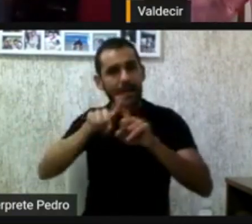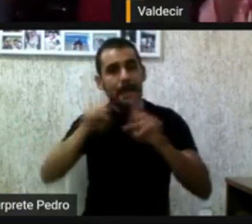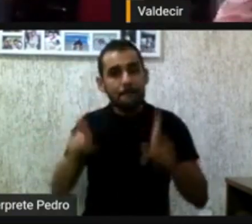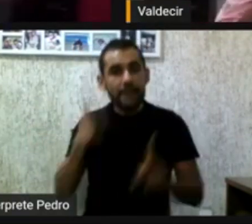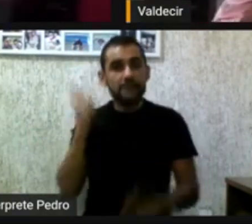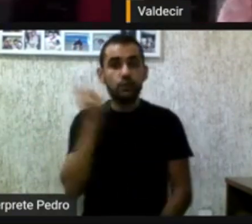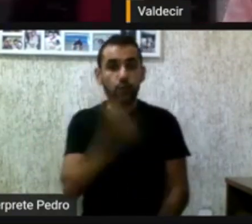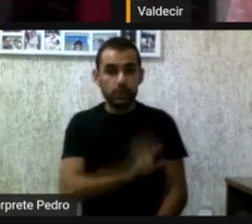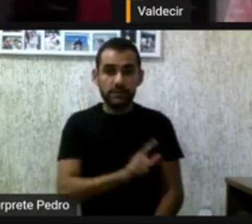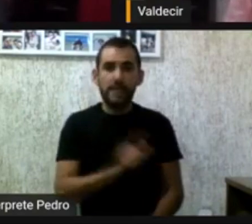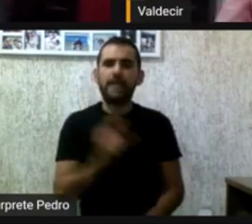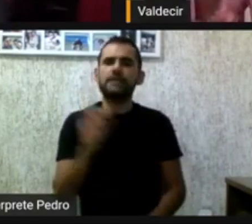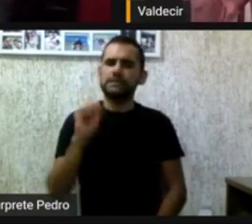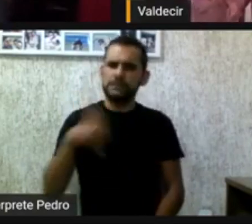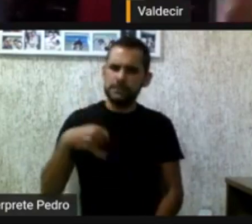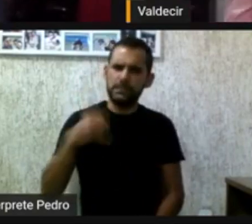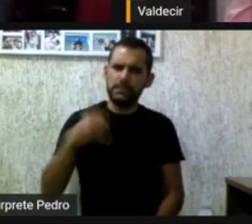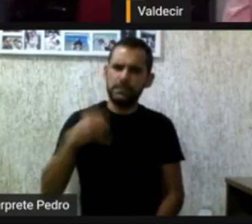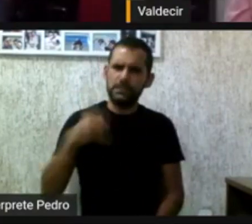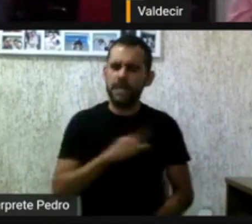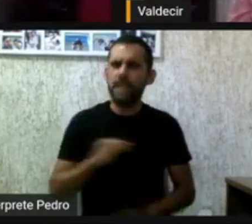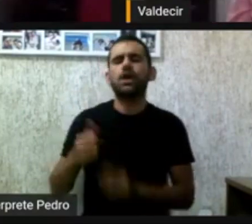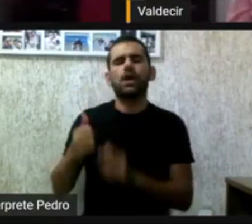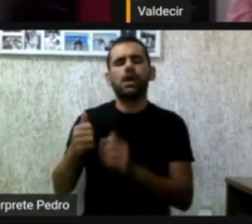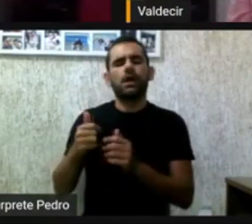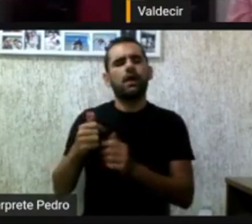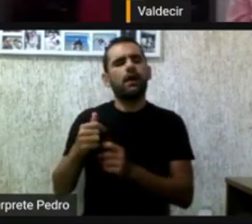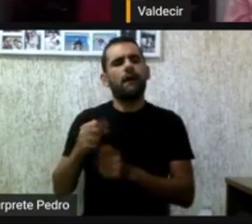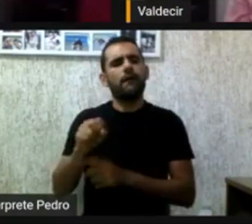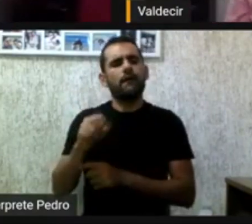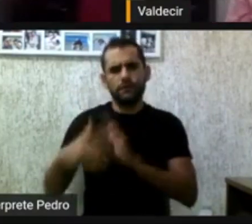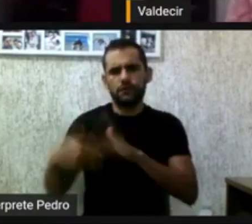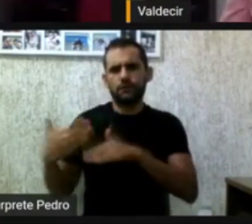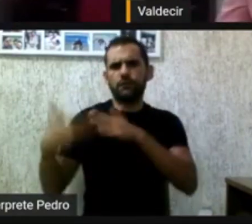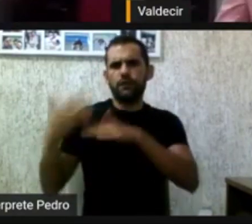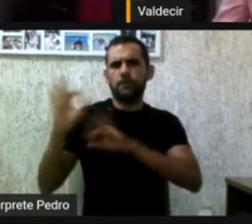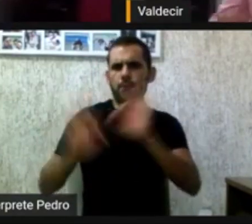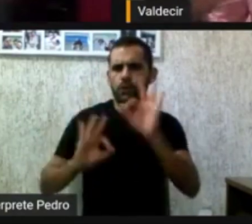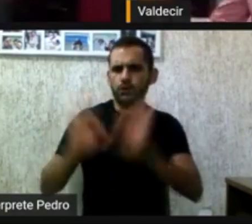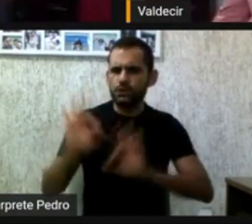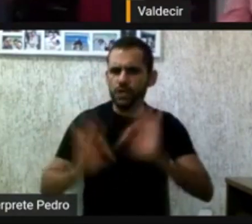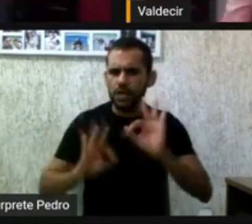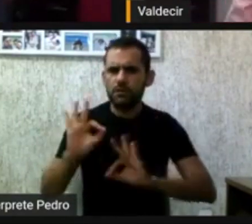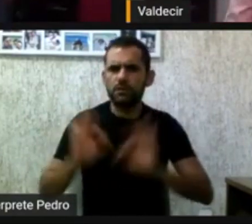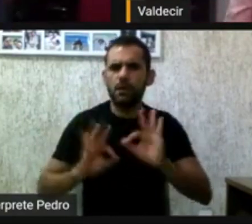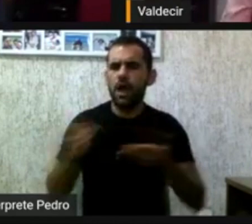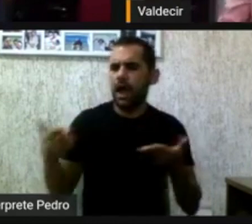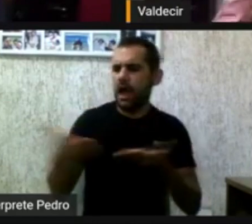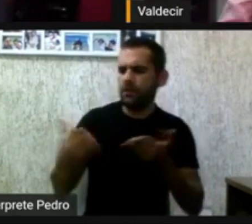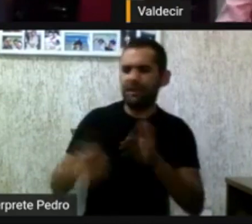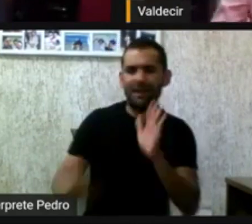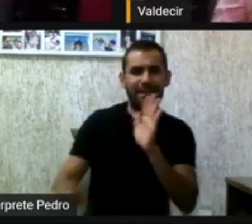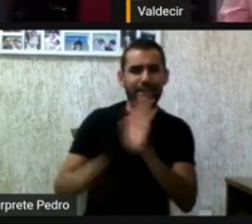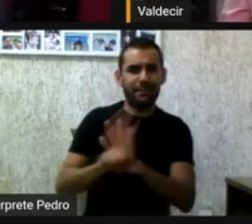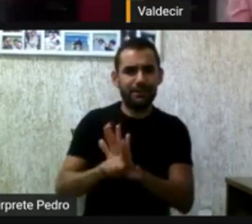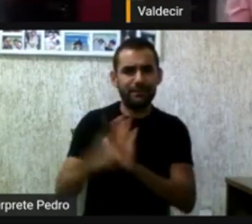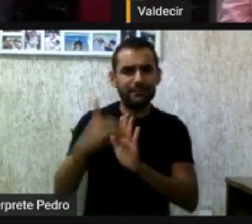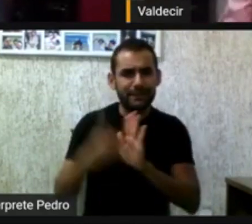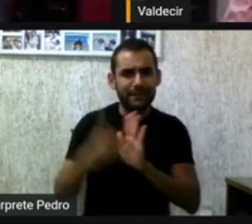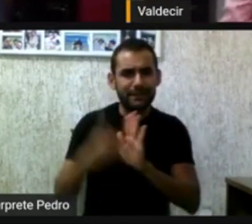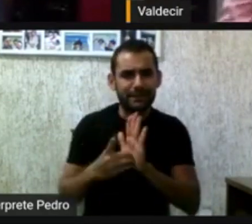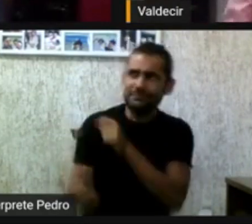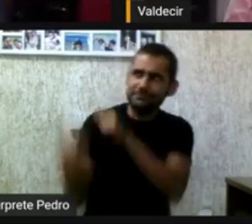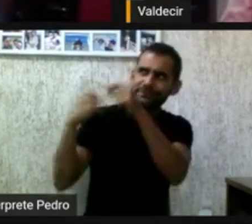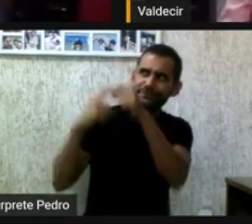elas conseguem sim acompanhar, elas conseguem sim desenvolver projetos, e agora saiu aí, foi sancionado, e é um